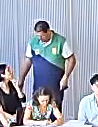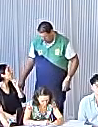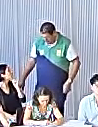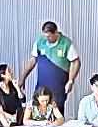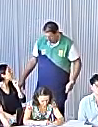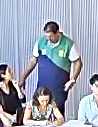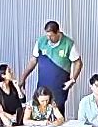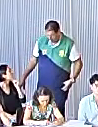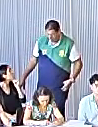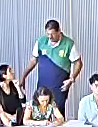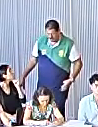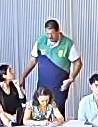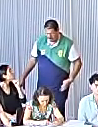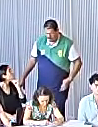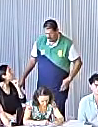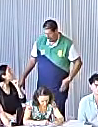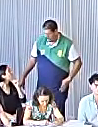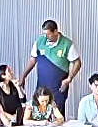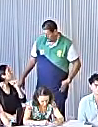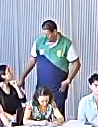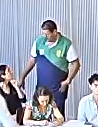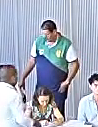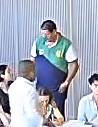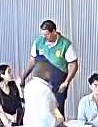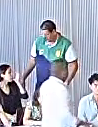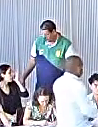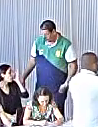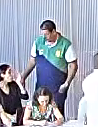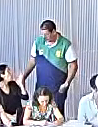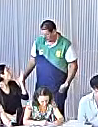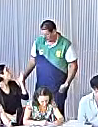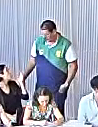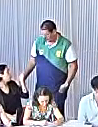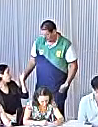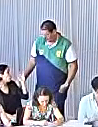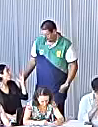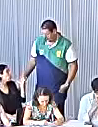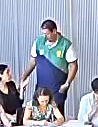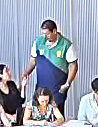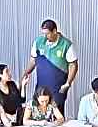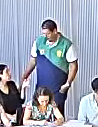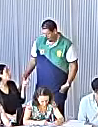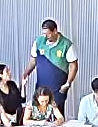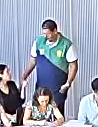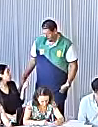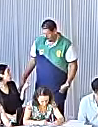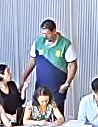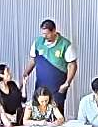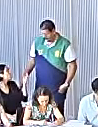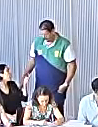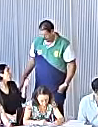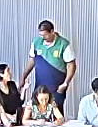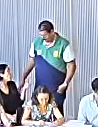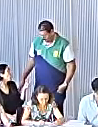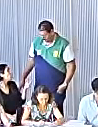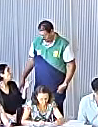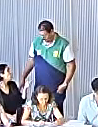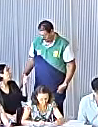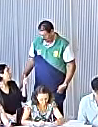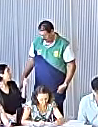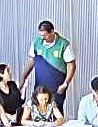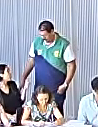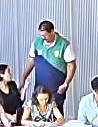anos para poder ficar acessível 10 anos em 10 anos em 2014